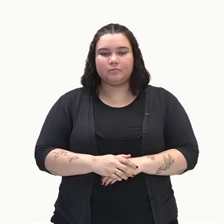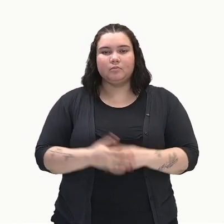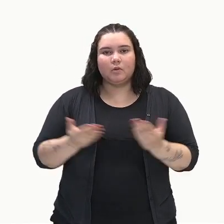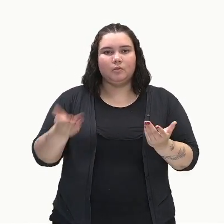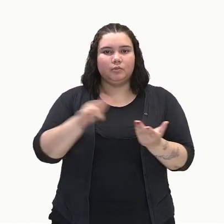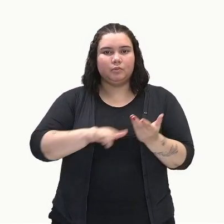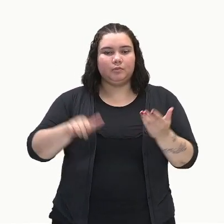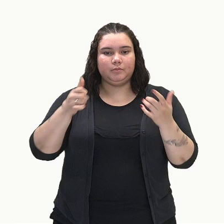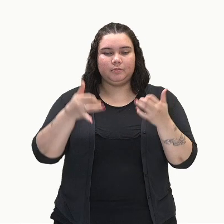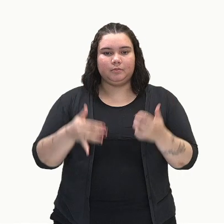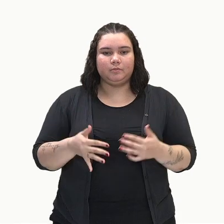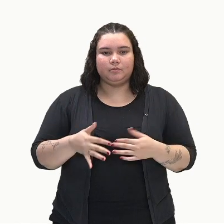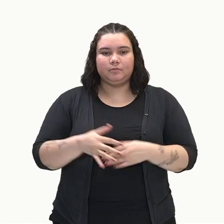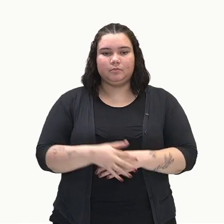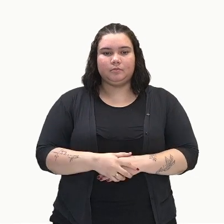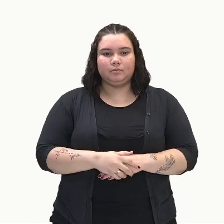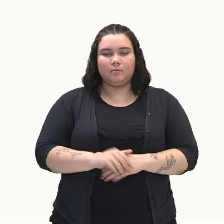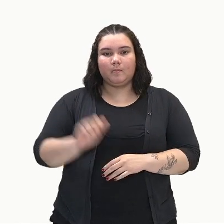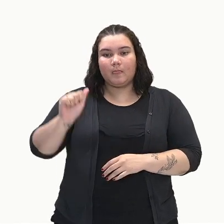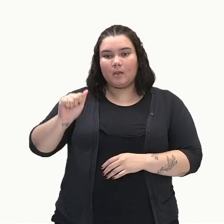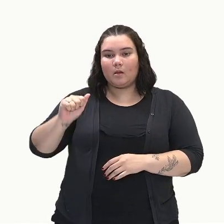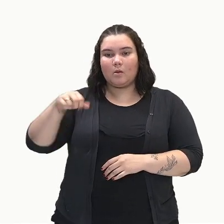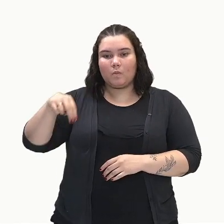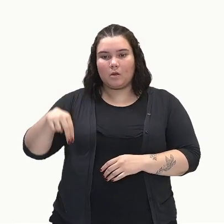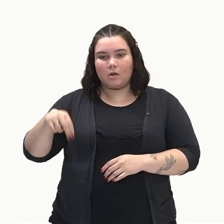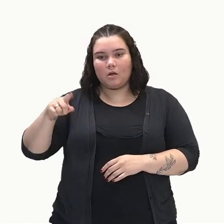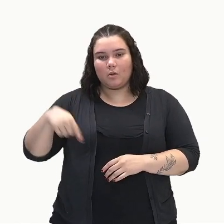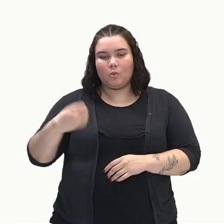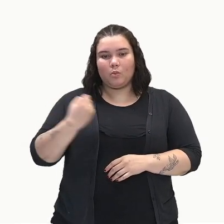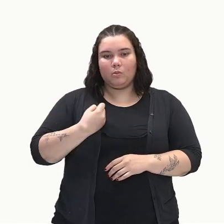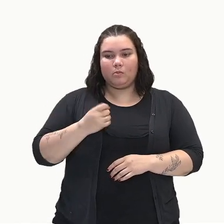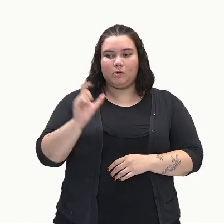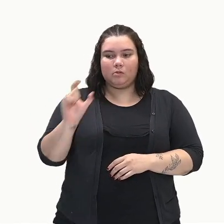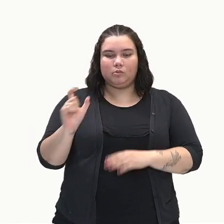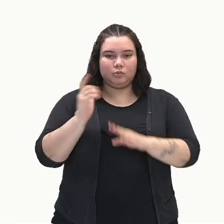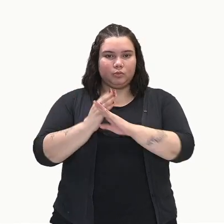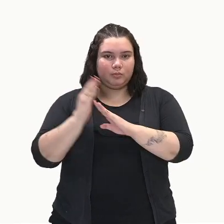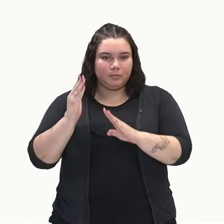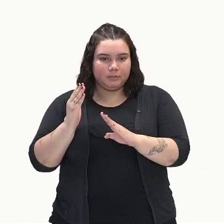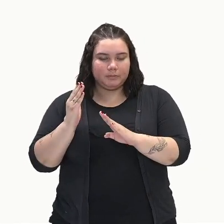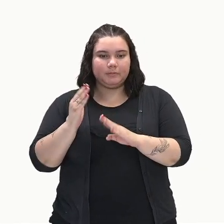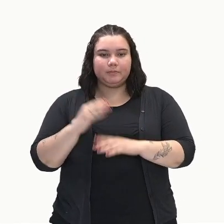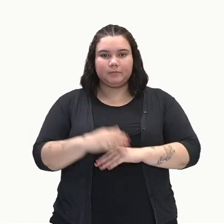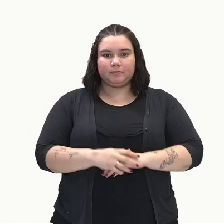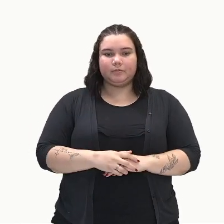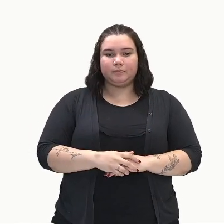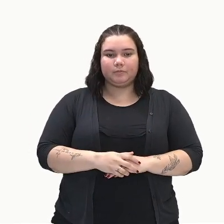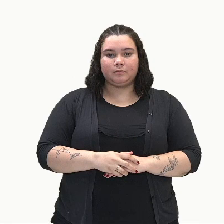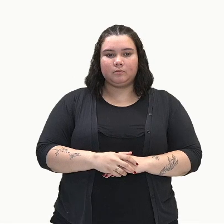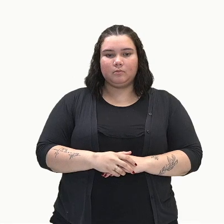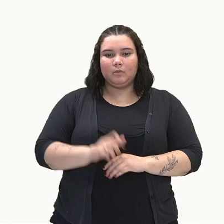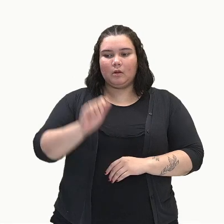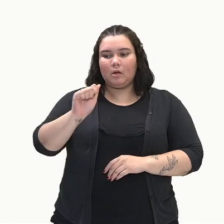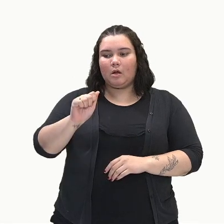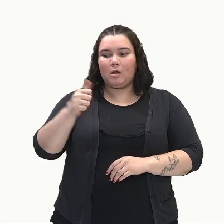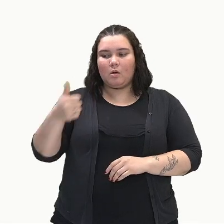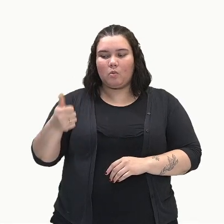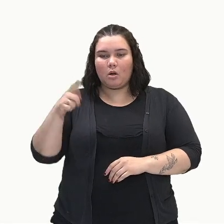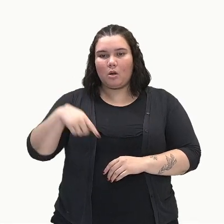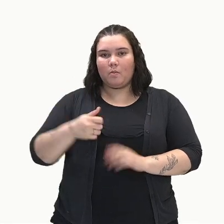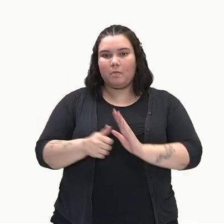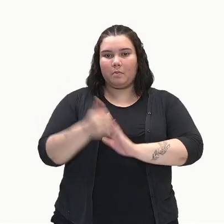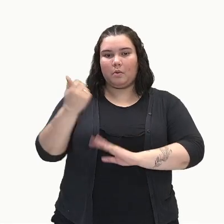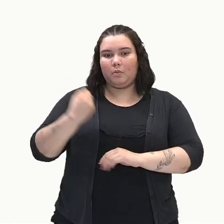novamente, a n, né, que é o termo que eu quero encontrar, enfim. A1 é o primeiro termo, n é